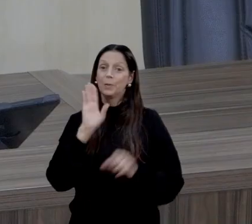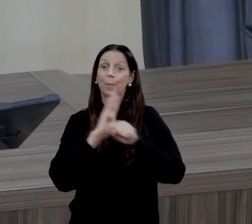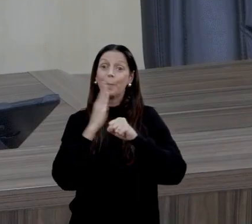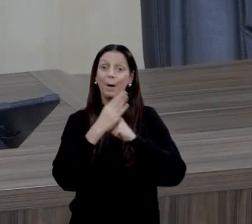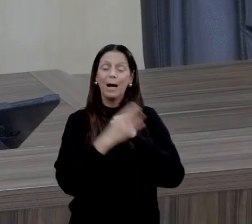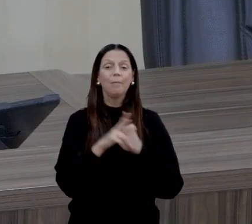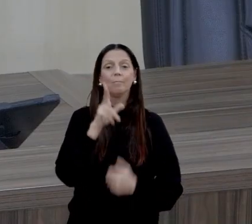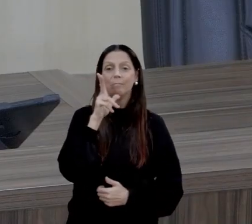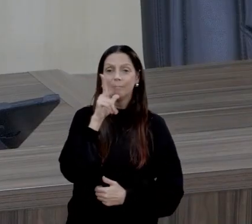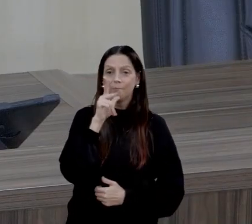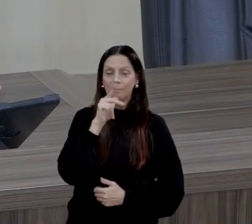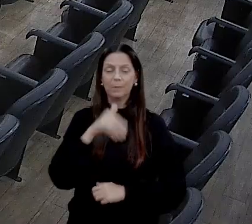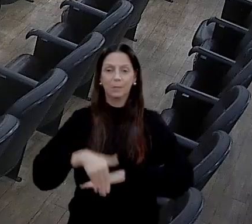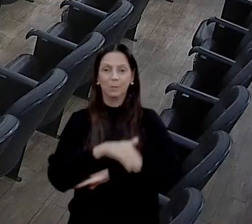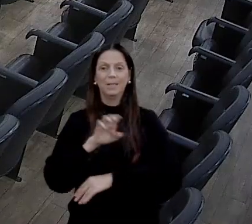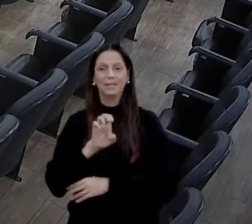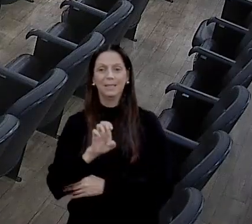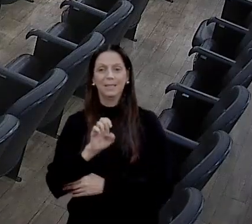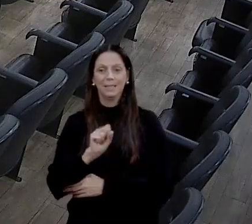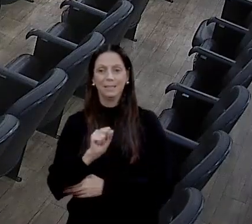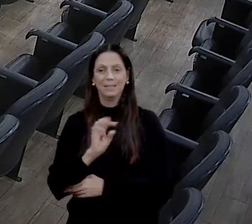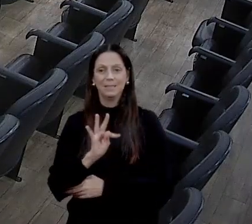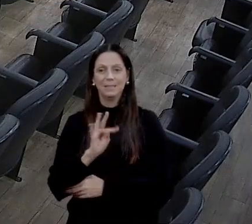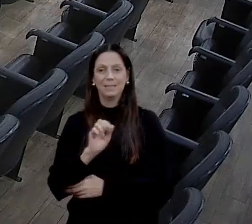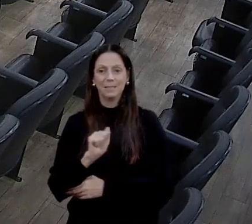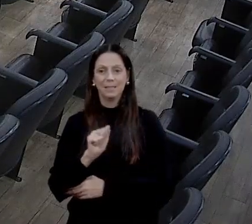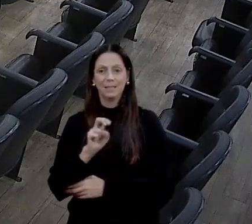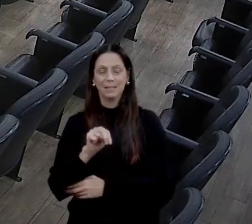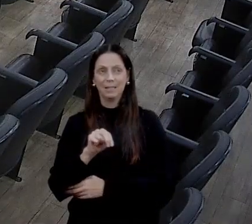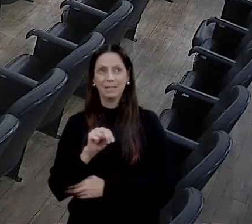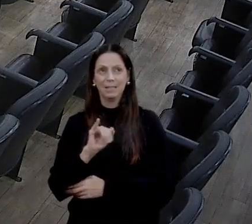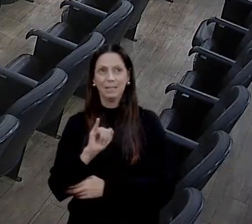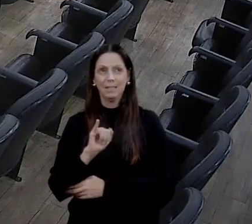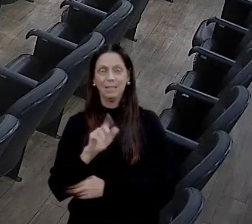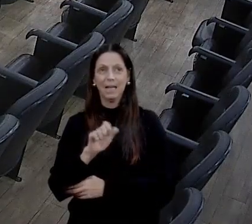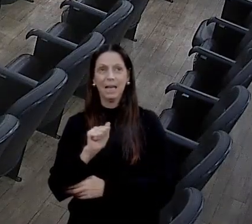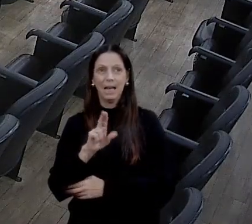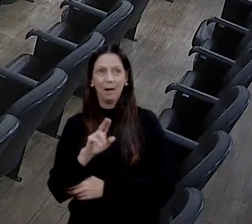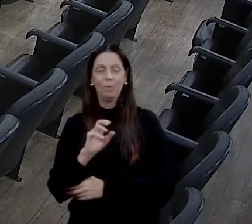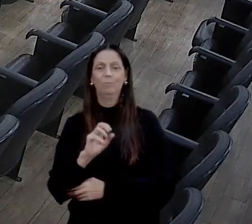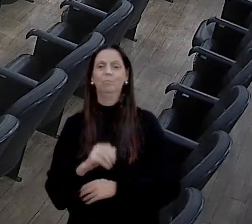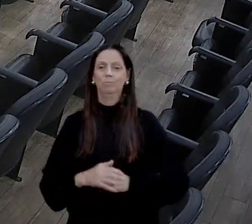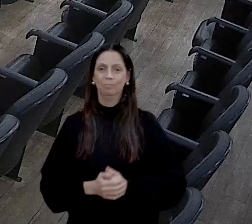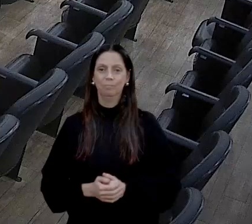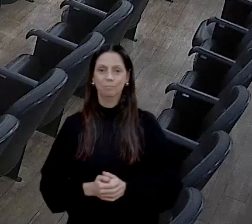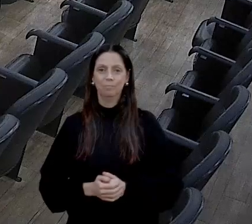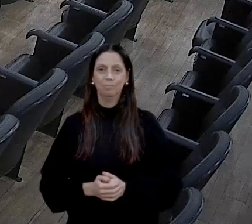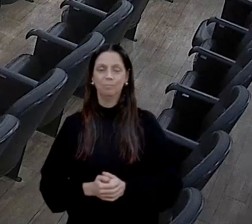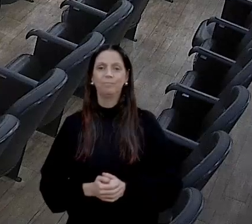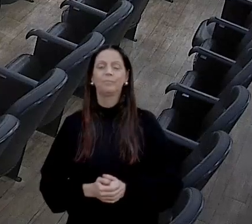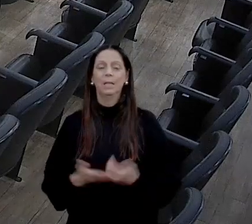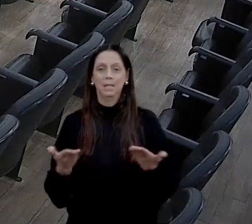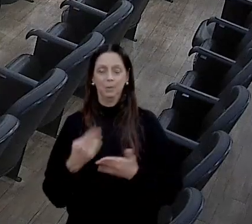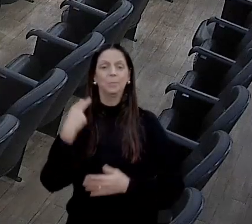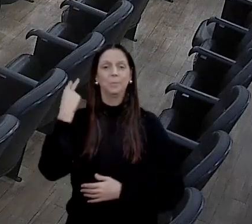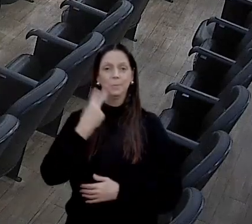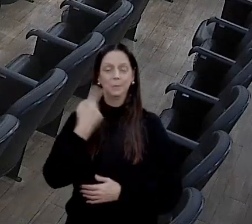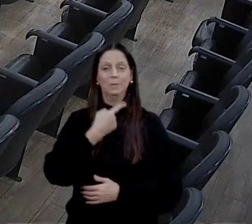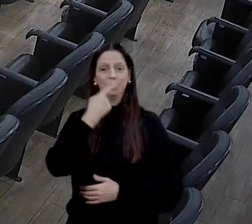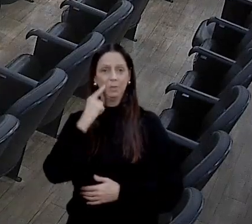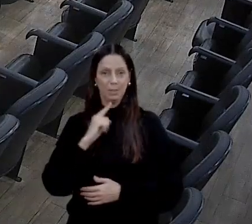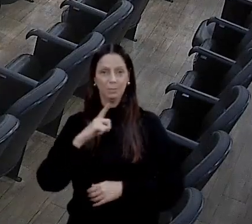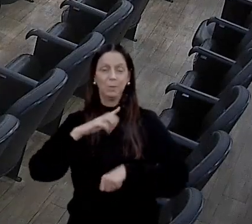vereador Flávio para que eu possa me manifestar. Agora chamo a tribuna pelo tempo de até 4 minutos o vereador Diego